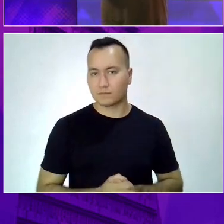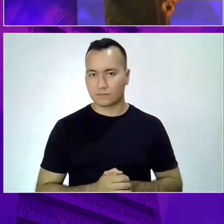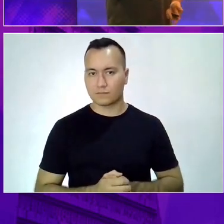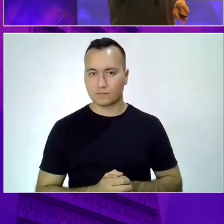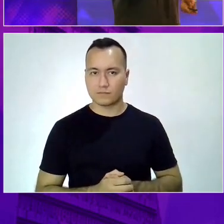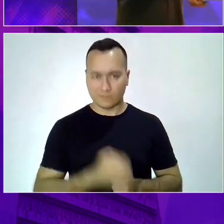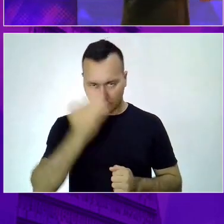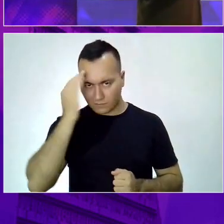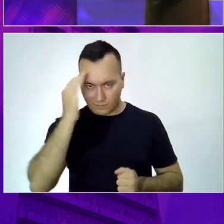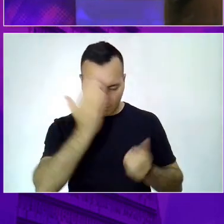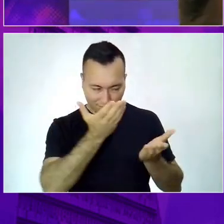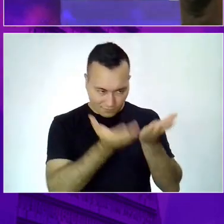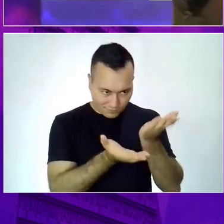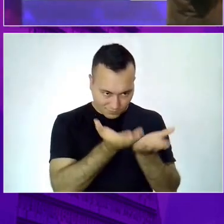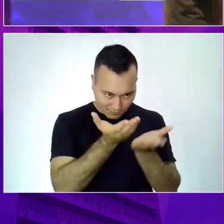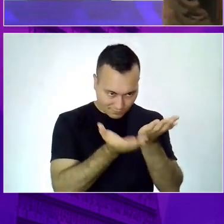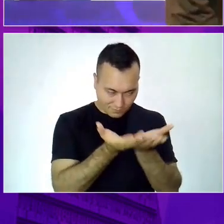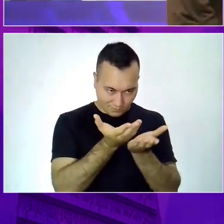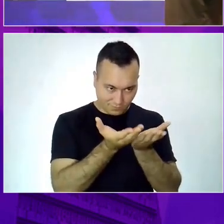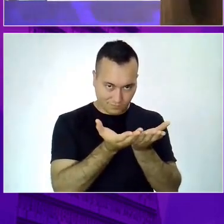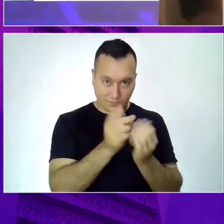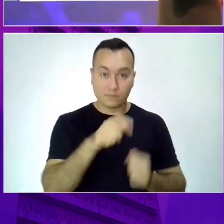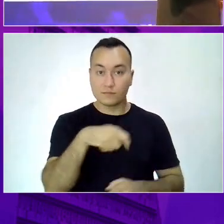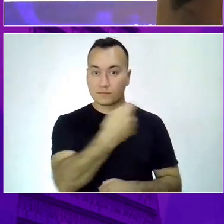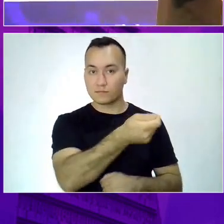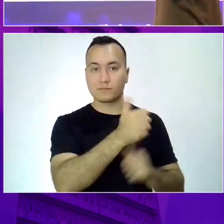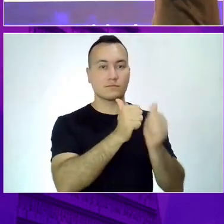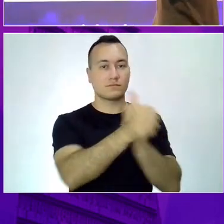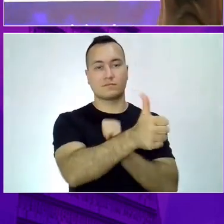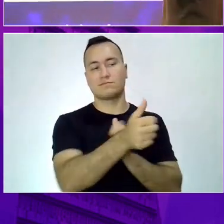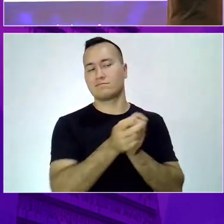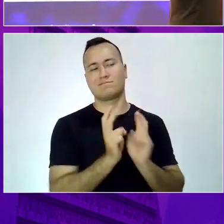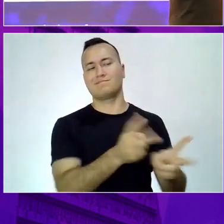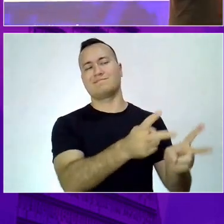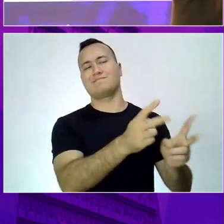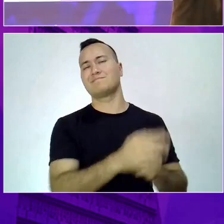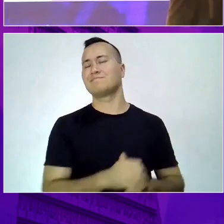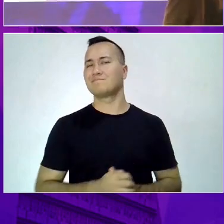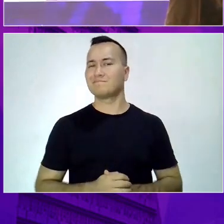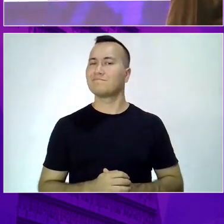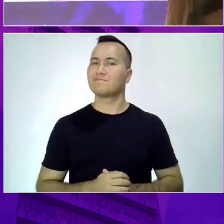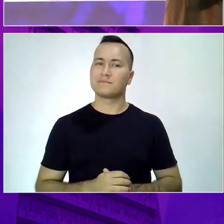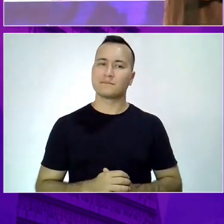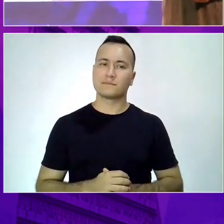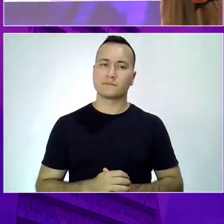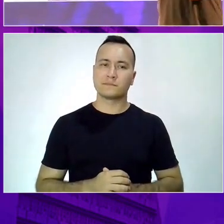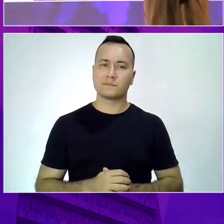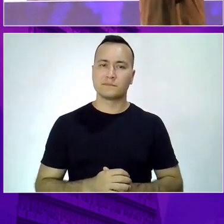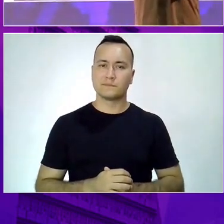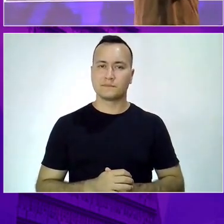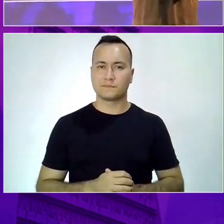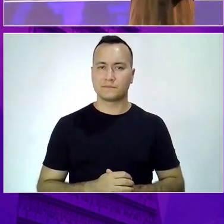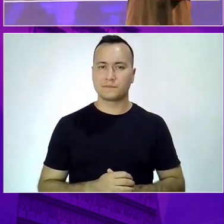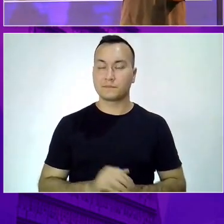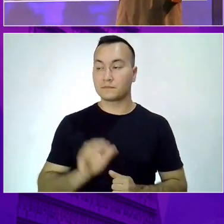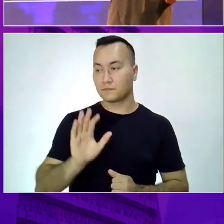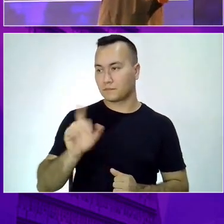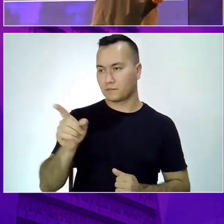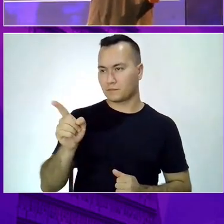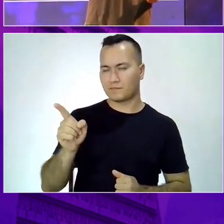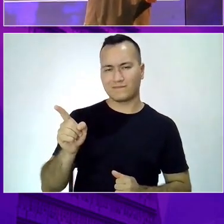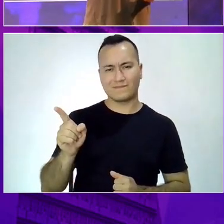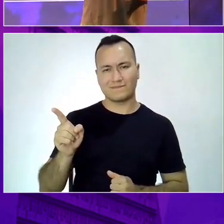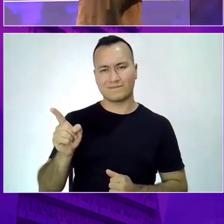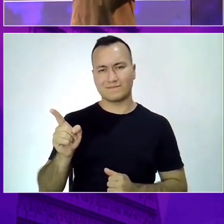servir. Então, essa grande mudança, e isso daqui muda tudo. Porque, por exemplo, imagina um